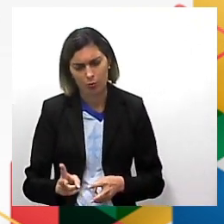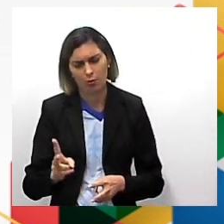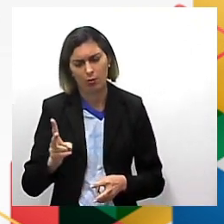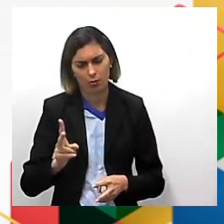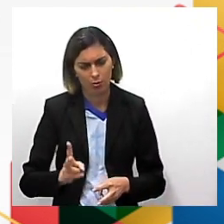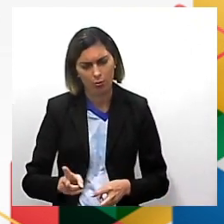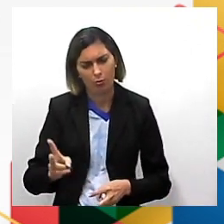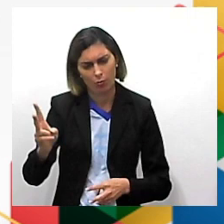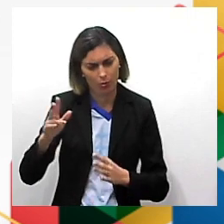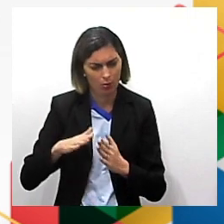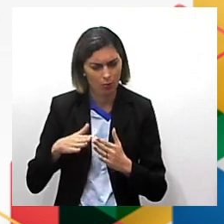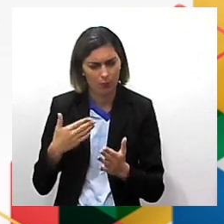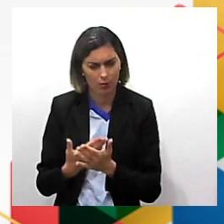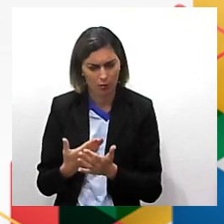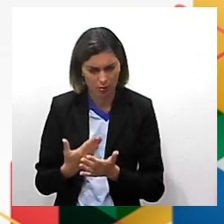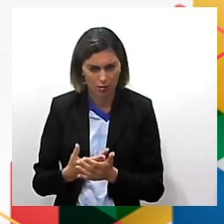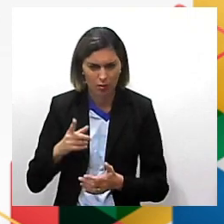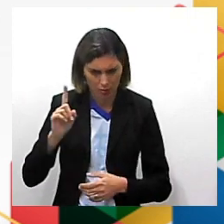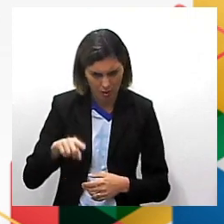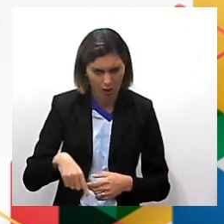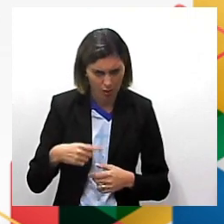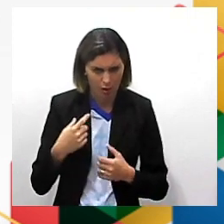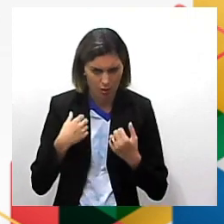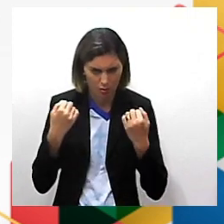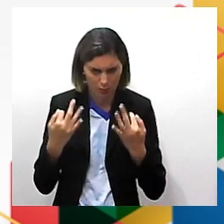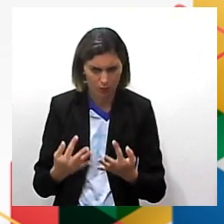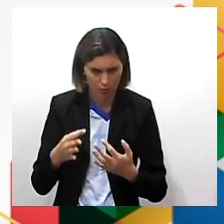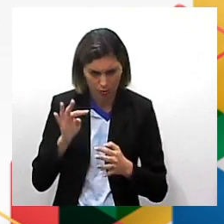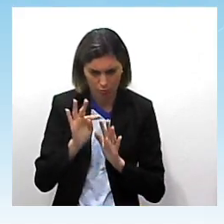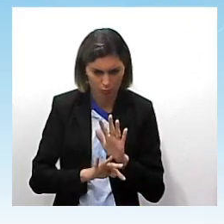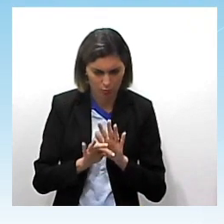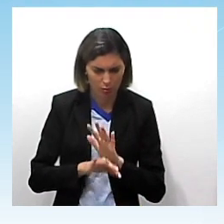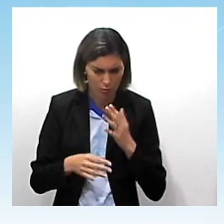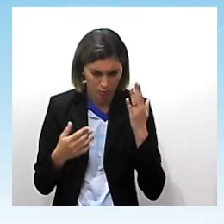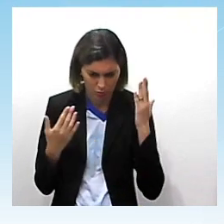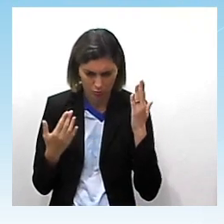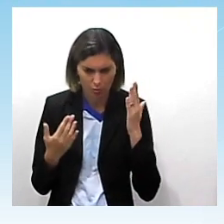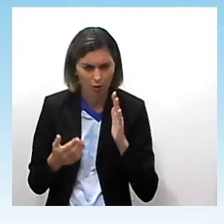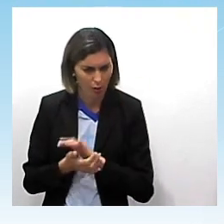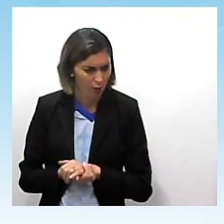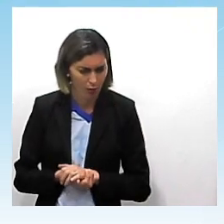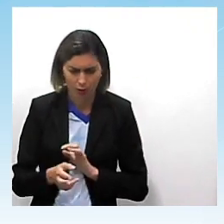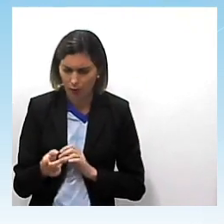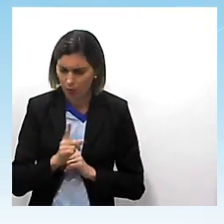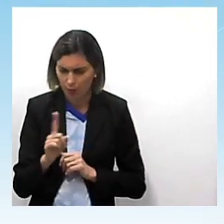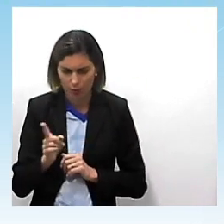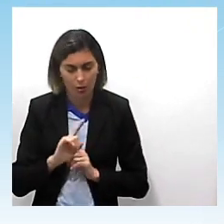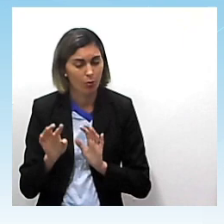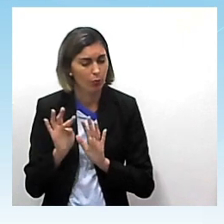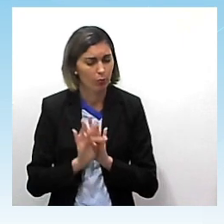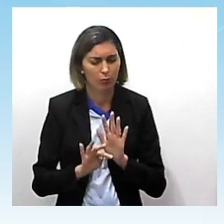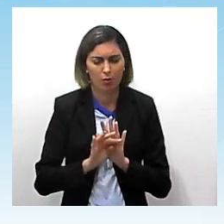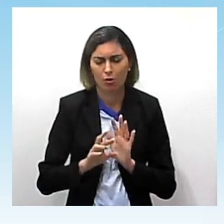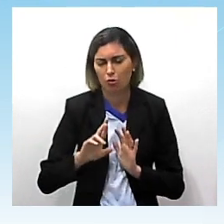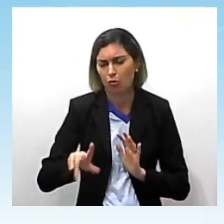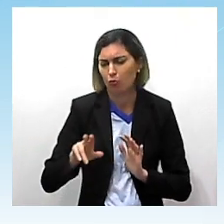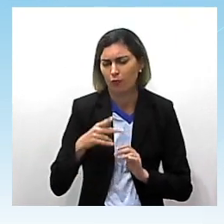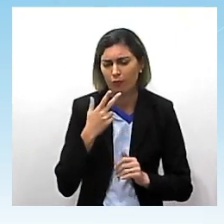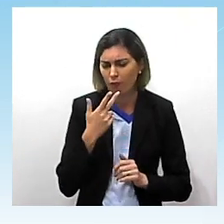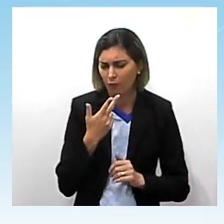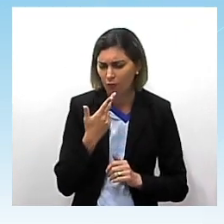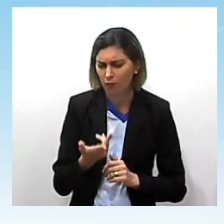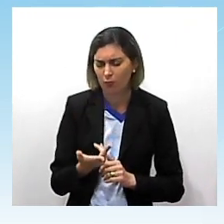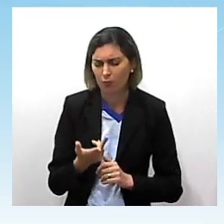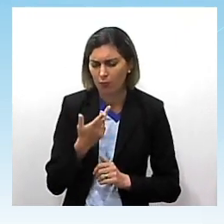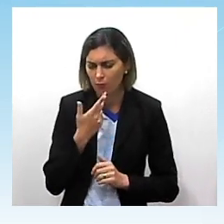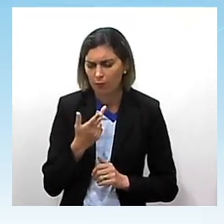o caminho para a escola. É isso que está relatando o texto, Robertão, na transmissão? É não, o texto não fala disso, fala que